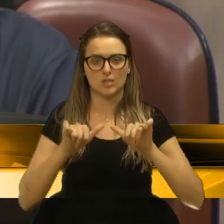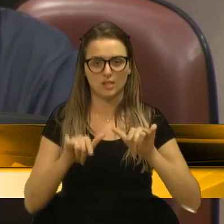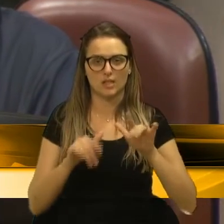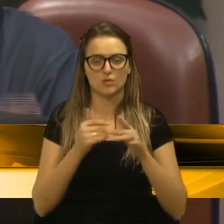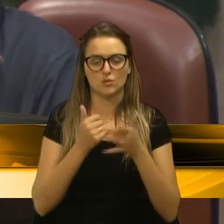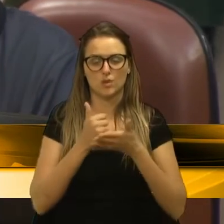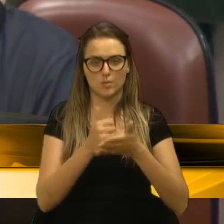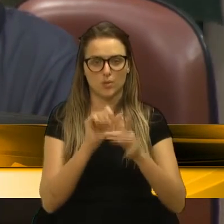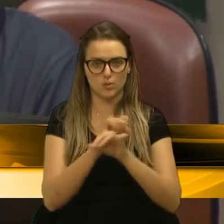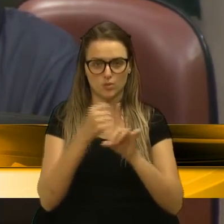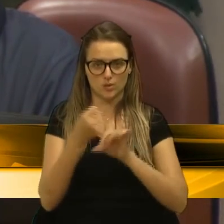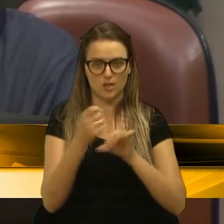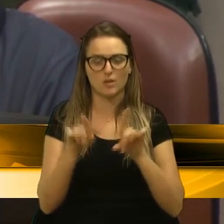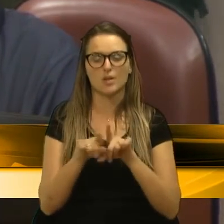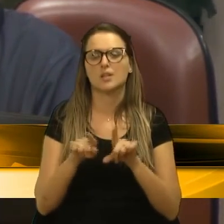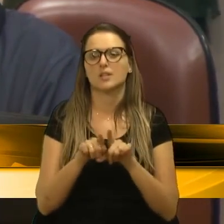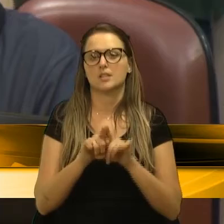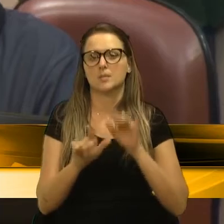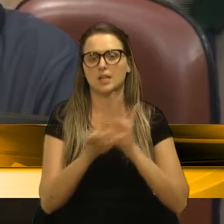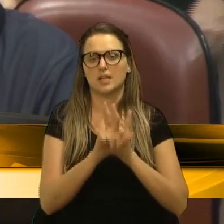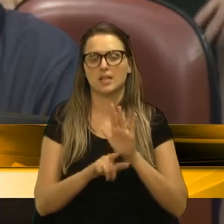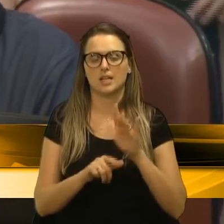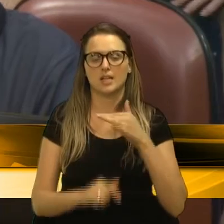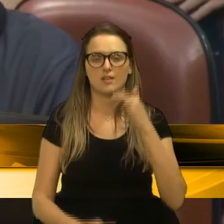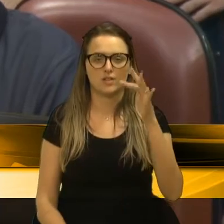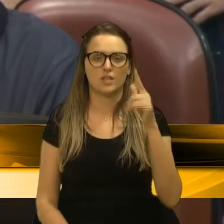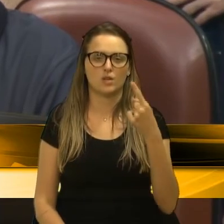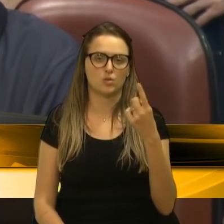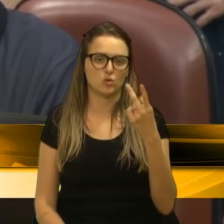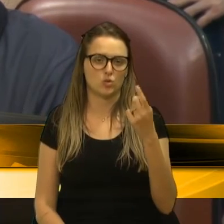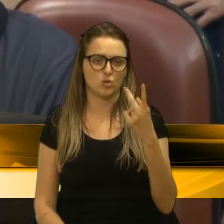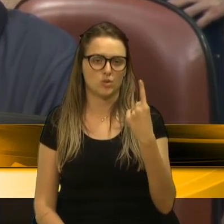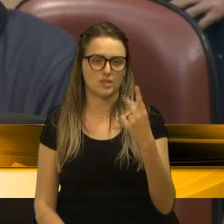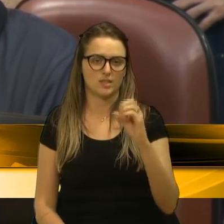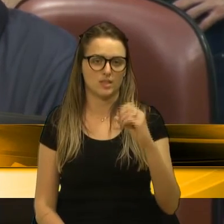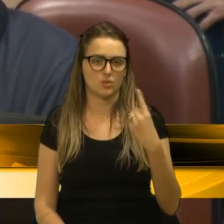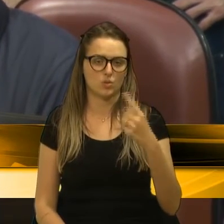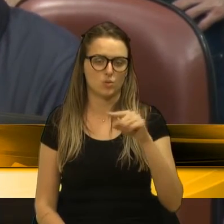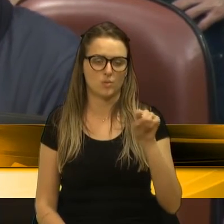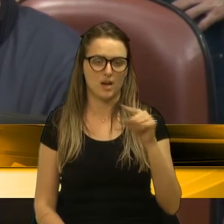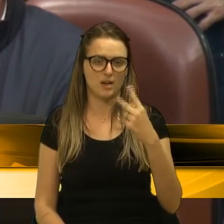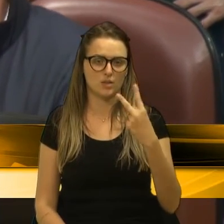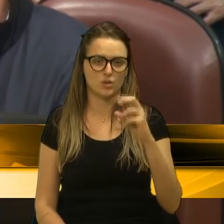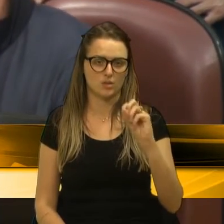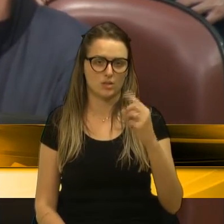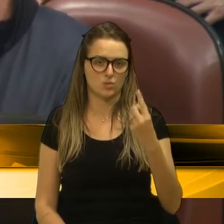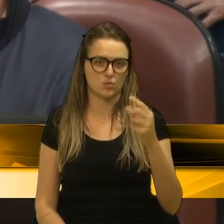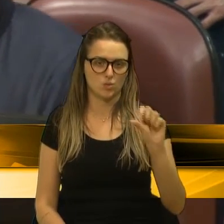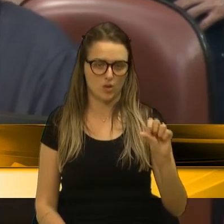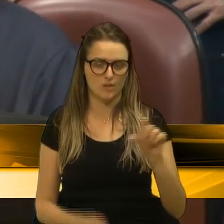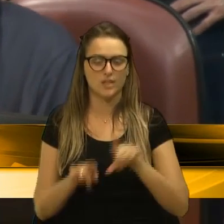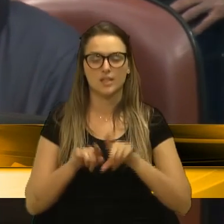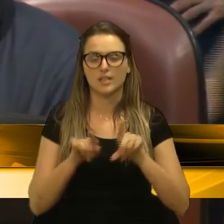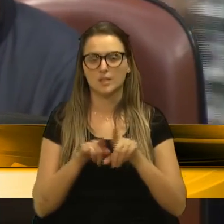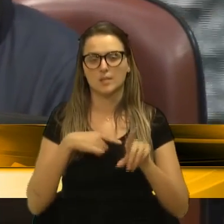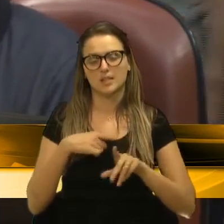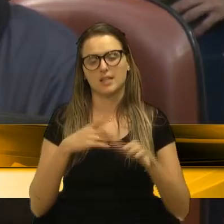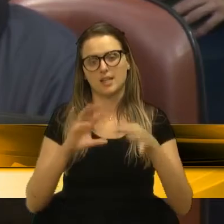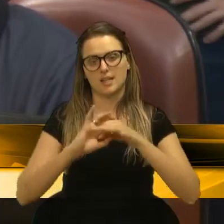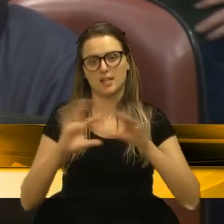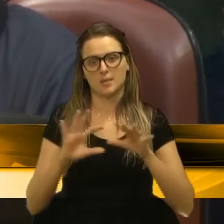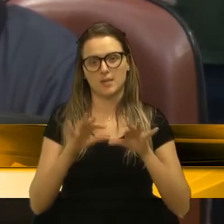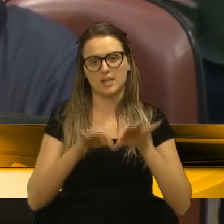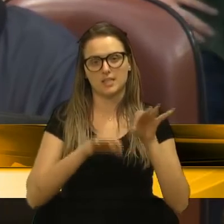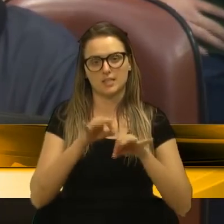social, regulamentado pela Lei Federal 12.101/2009, através do qual é concedido às mesmas a imunidade tributária